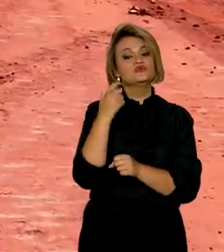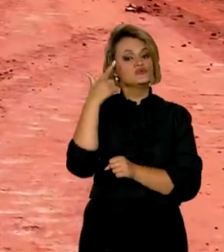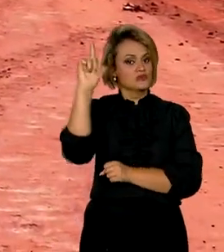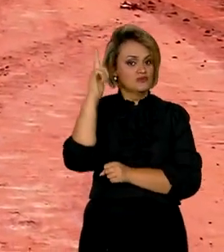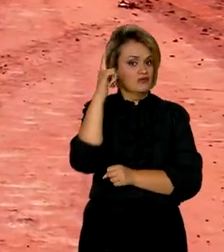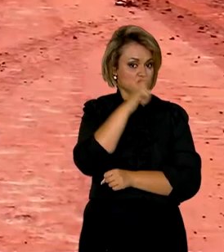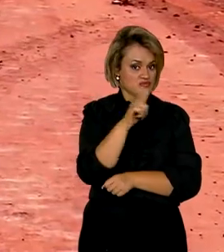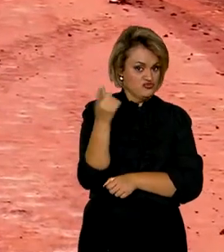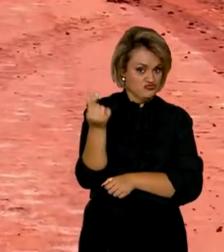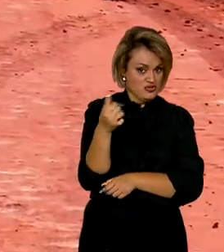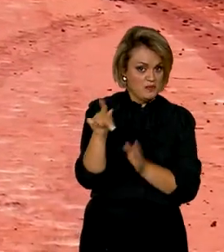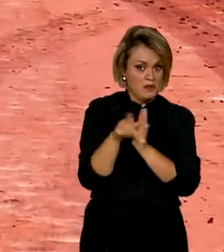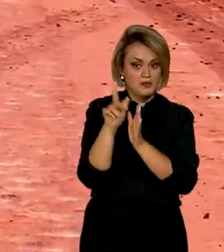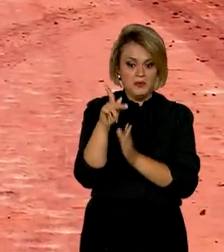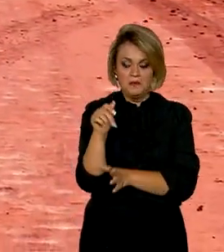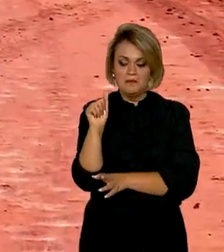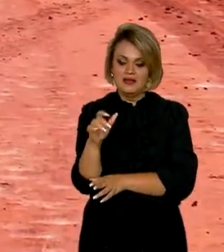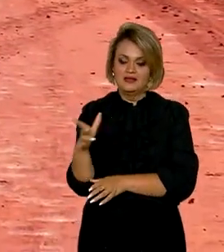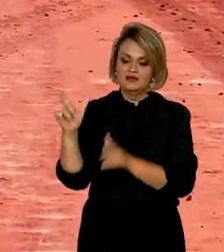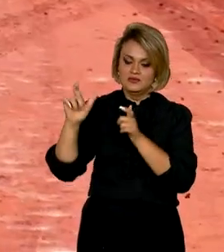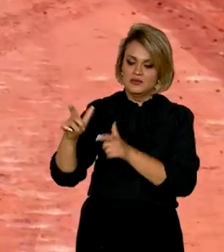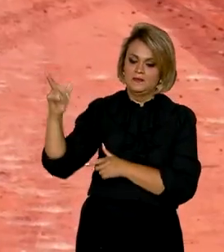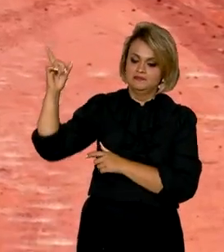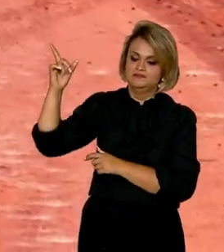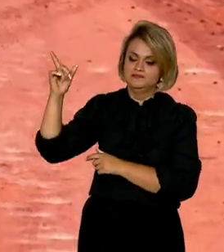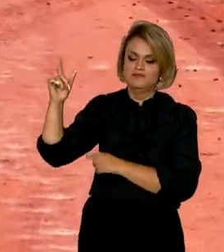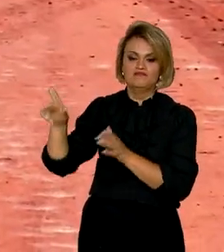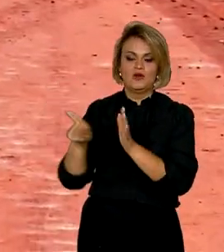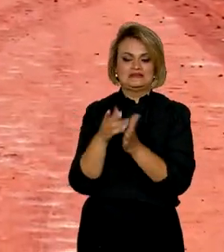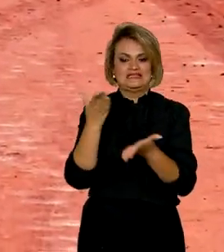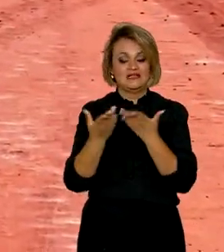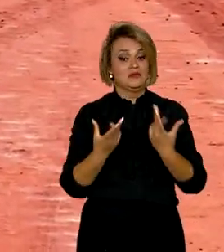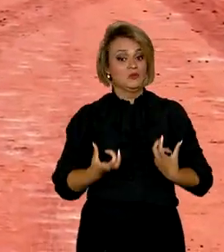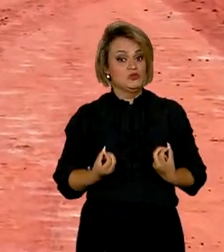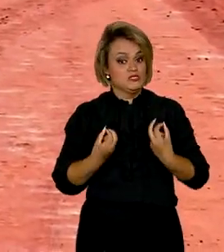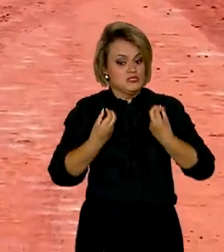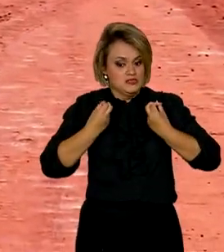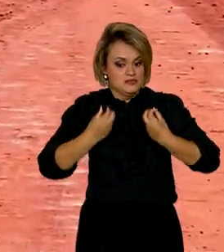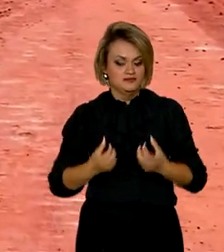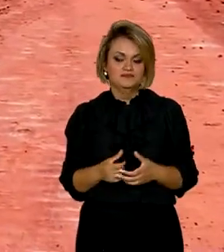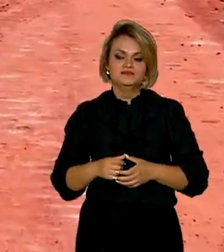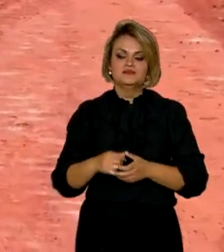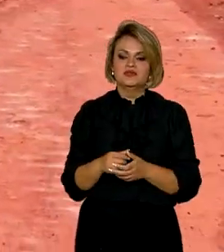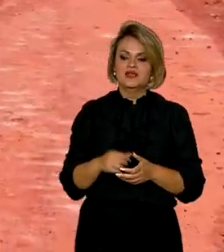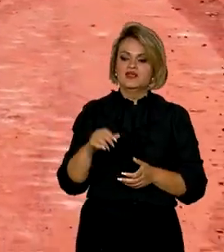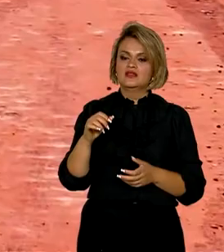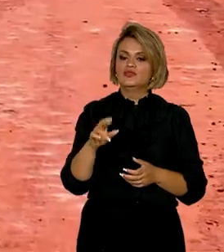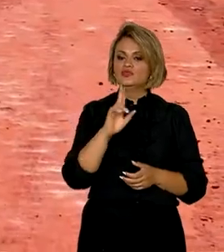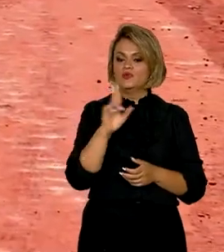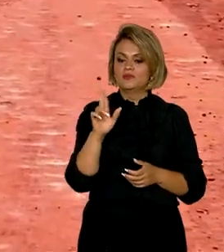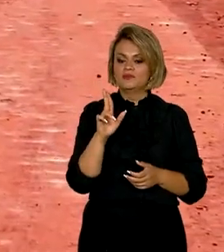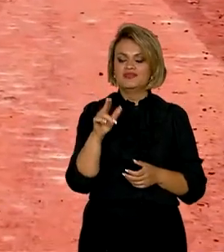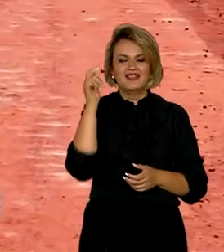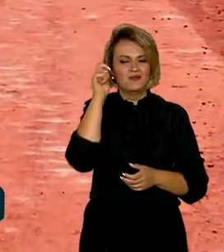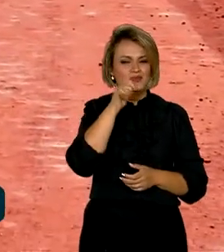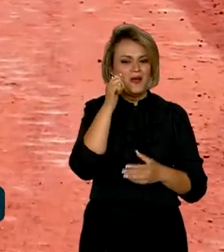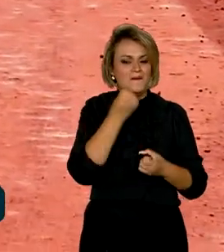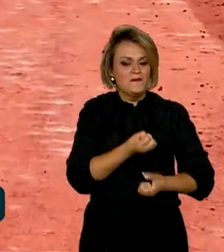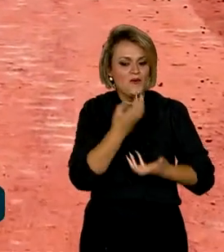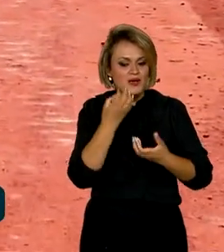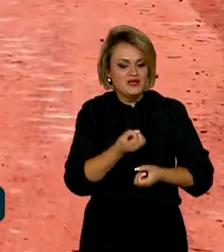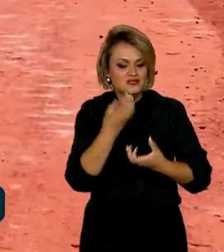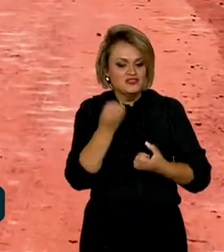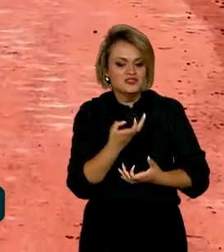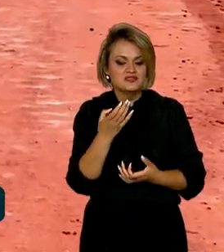os recursos do novo PAC é esse complexo oncológico de referência do estado, que recebeu o nome da poetisa e